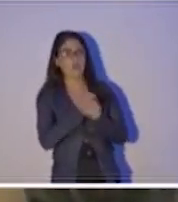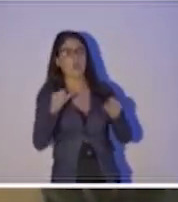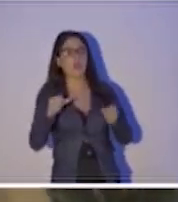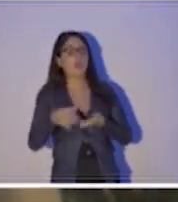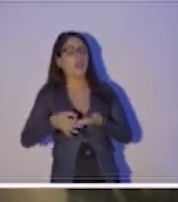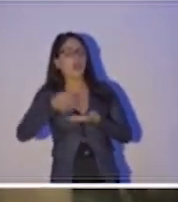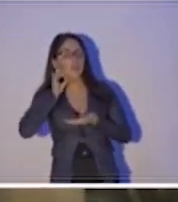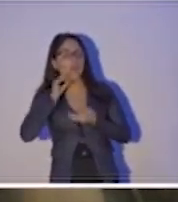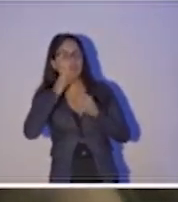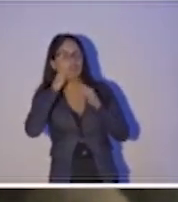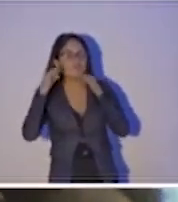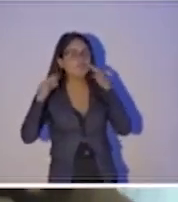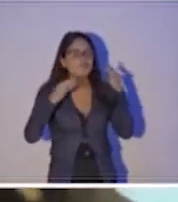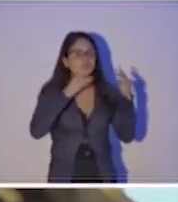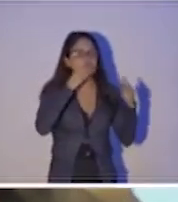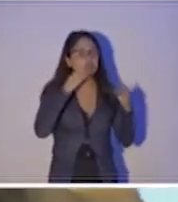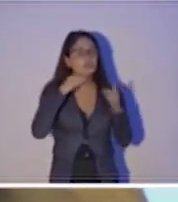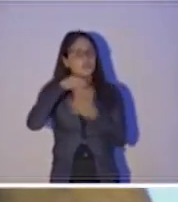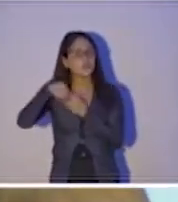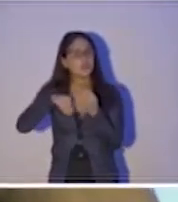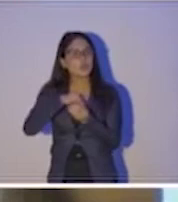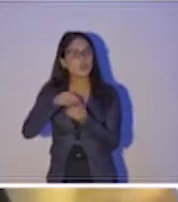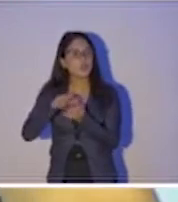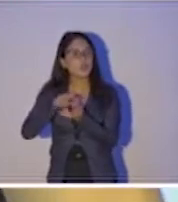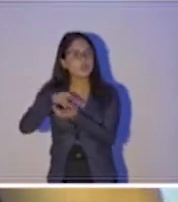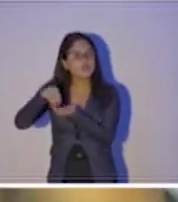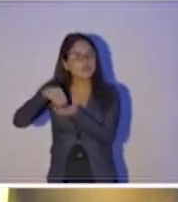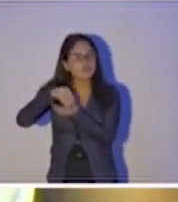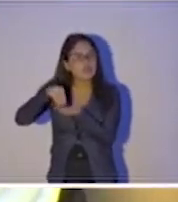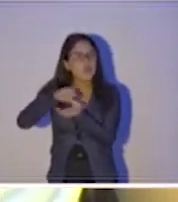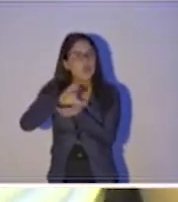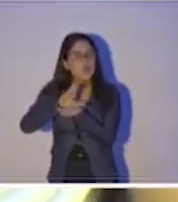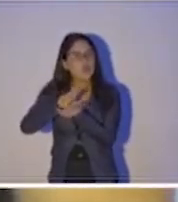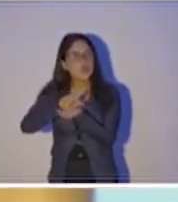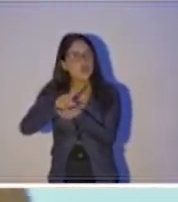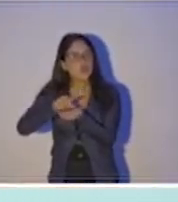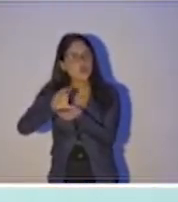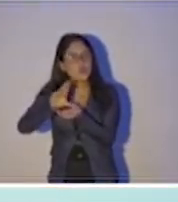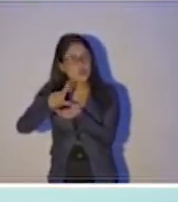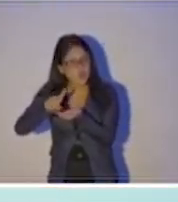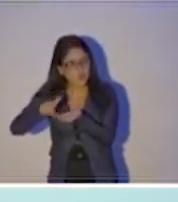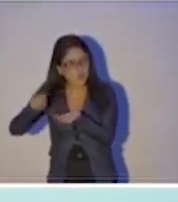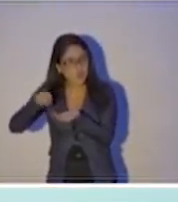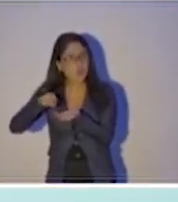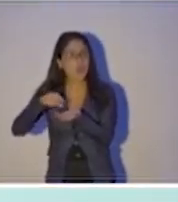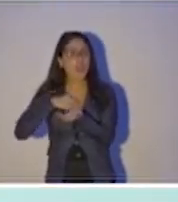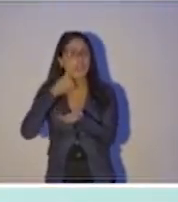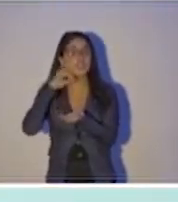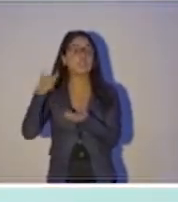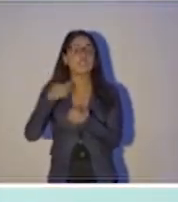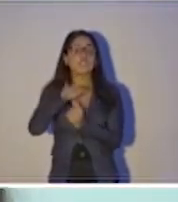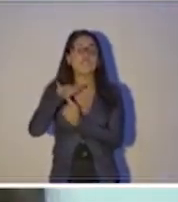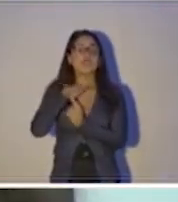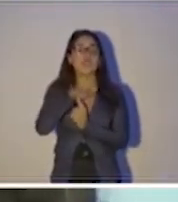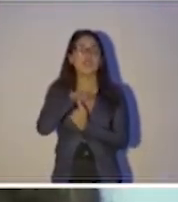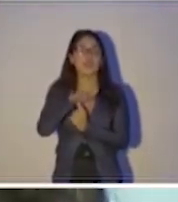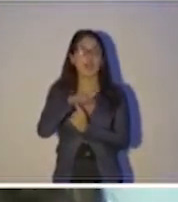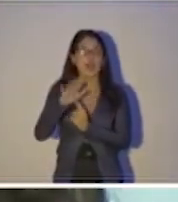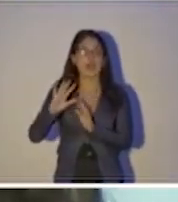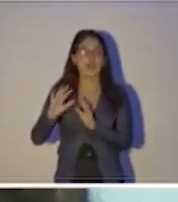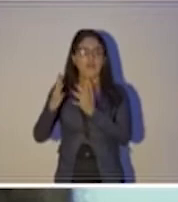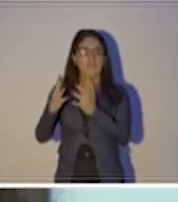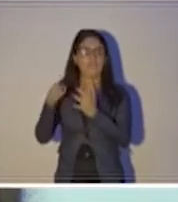mistura-se com o do cuscuz recém-preparado. É dia de feira popular, dia da feira das feiras. Esse evento místico